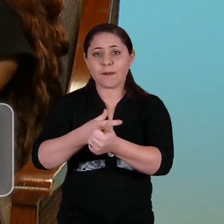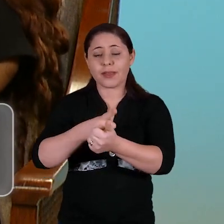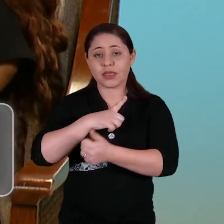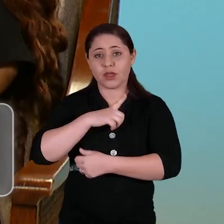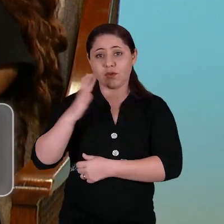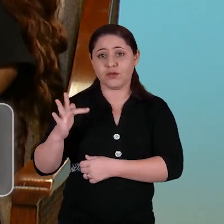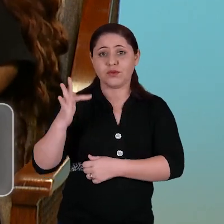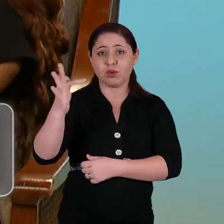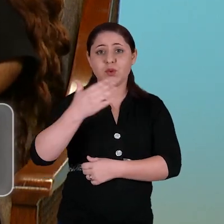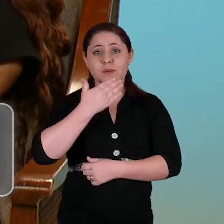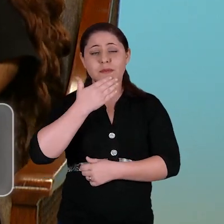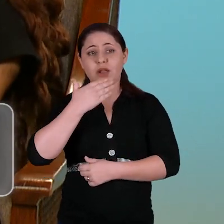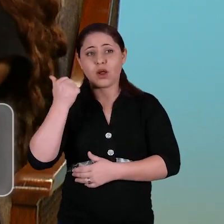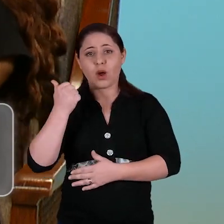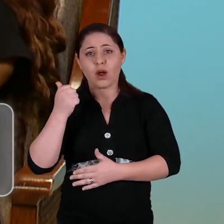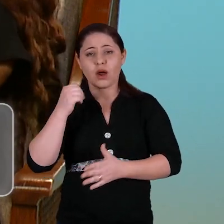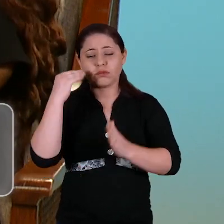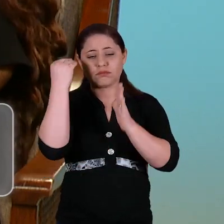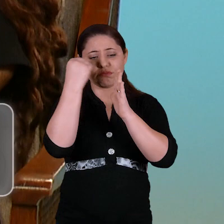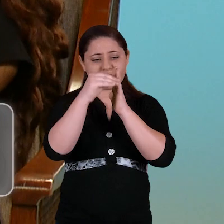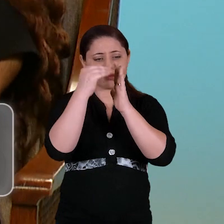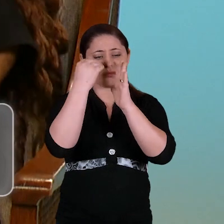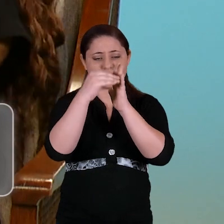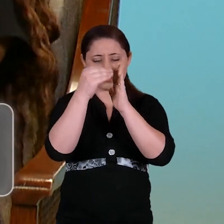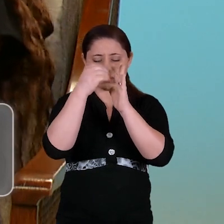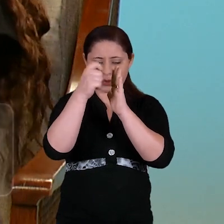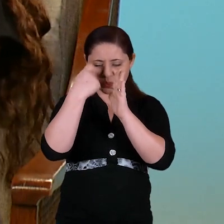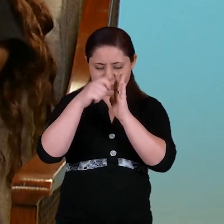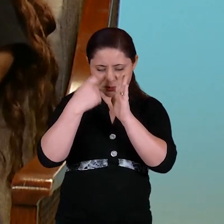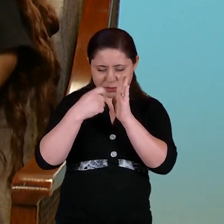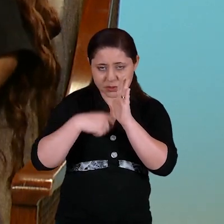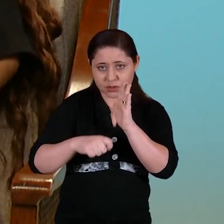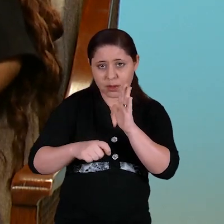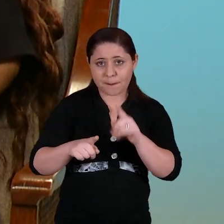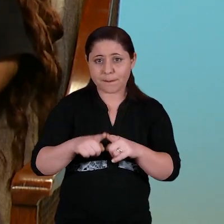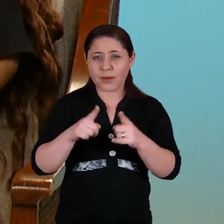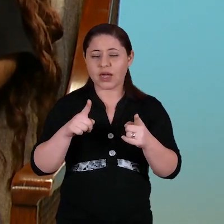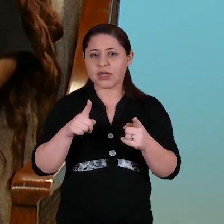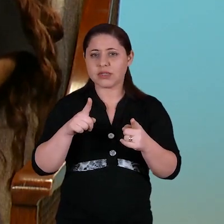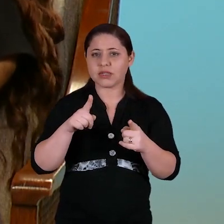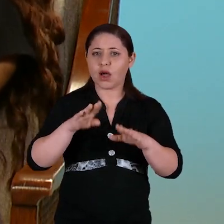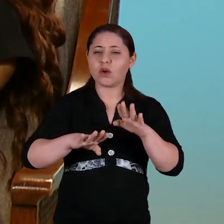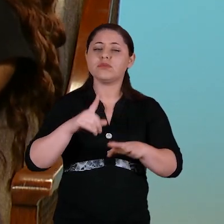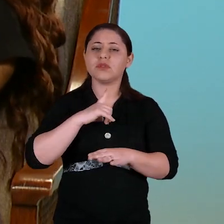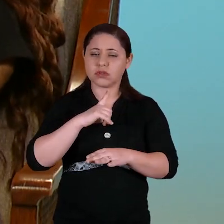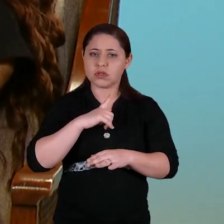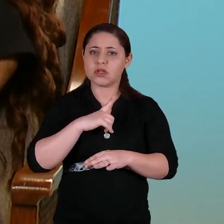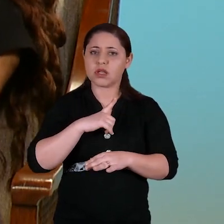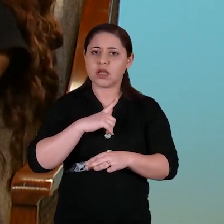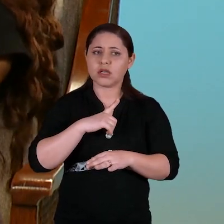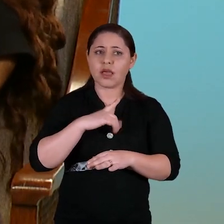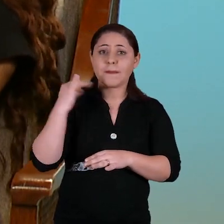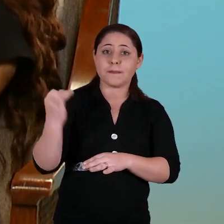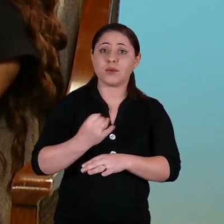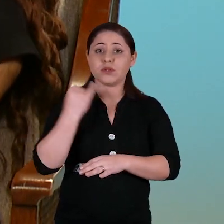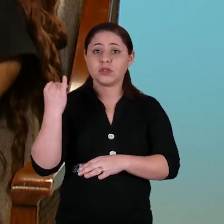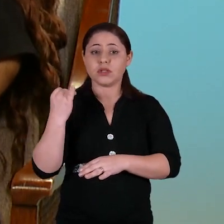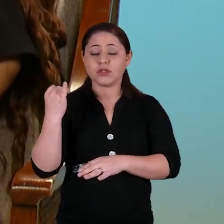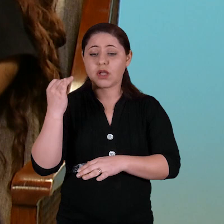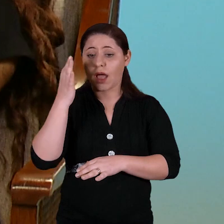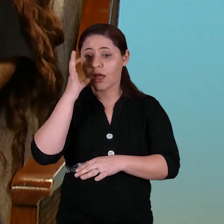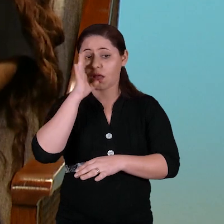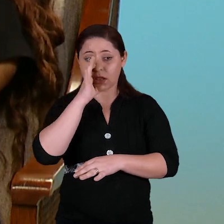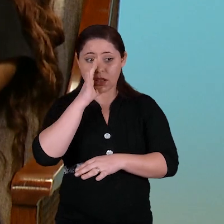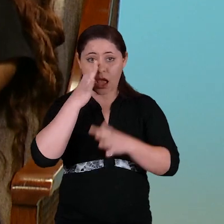melhor, colocando as nossas pautas, muitas ainda faltam, mas muitas também já estão ali, então é importante que a gente preste atenção nessas